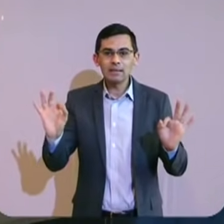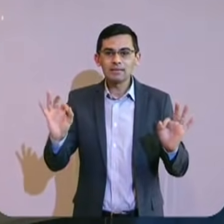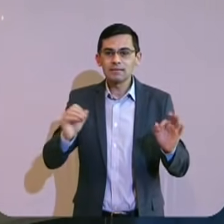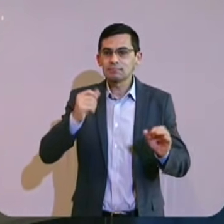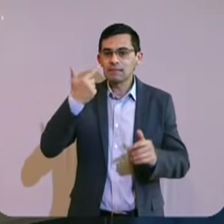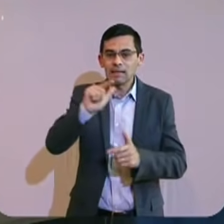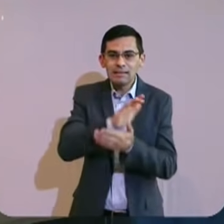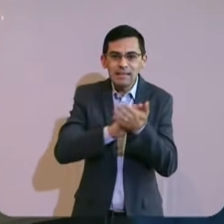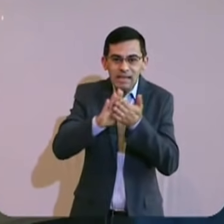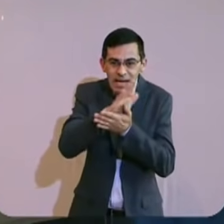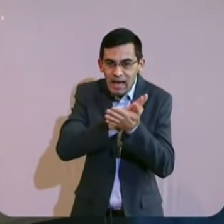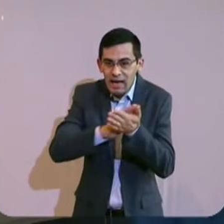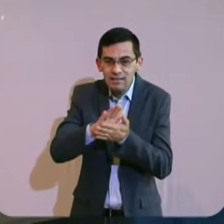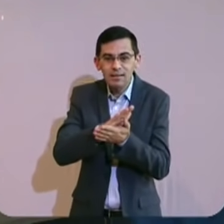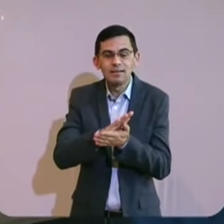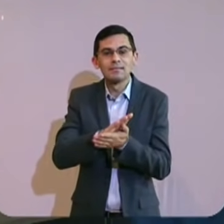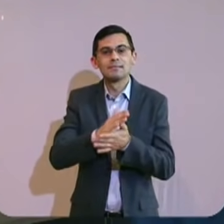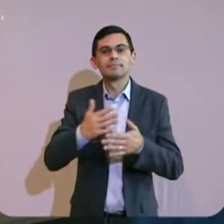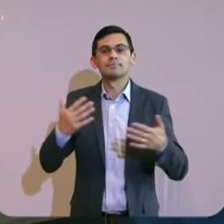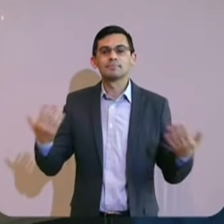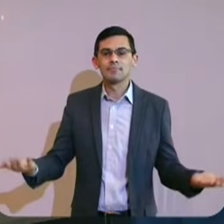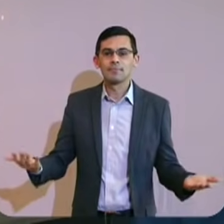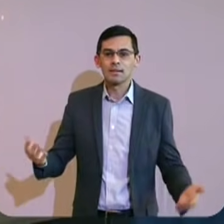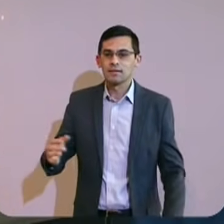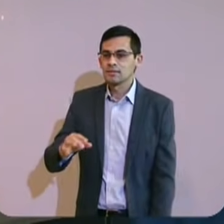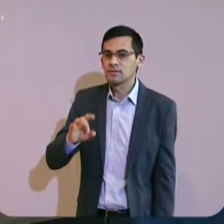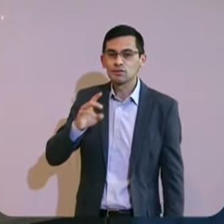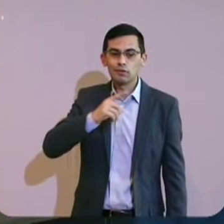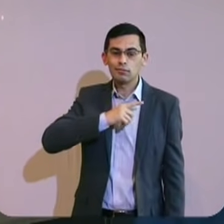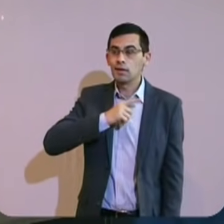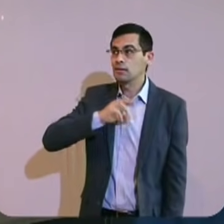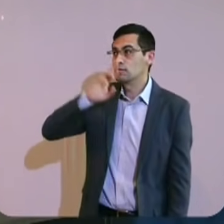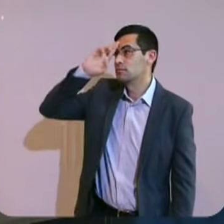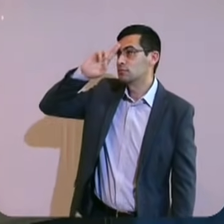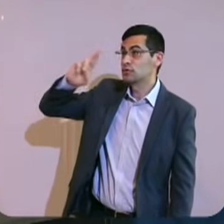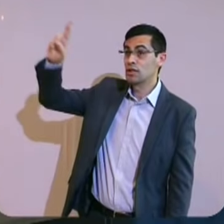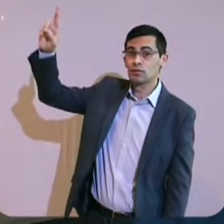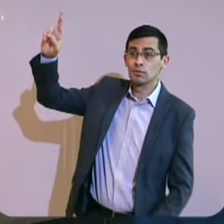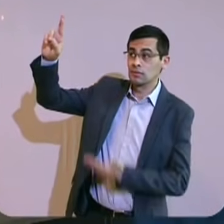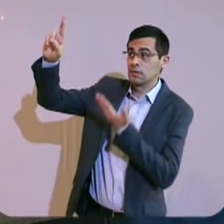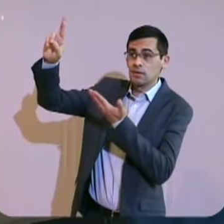tem isso, que não tem aquilo. Ele diz: eu só tenho o Senhor.